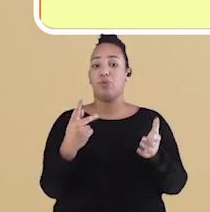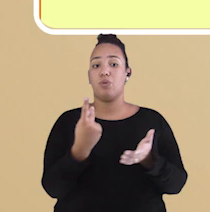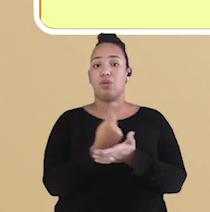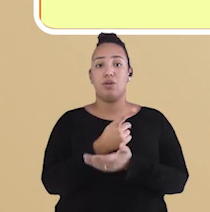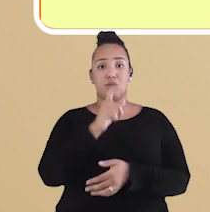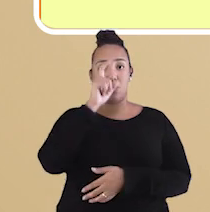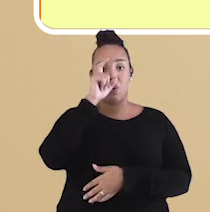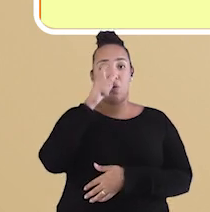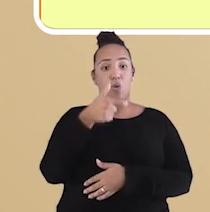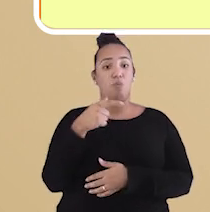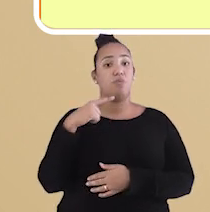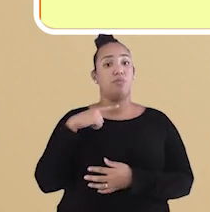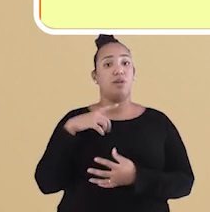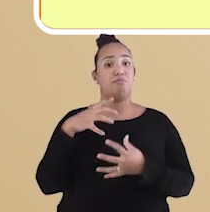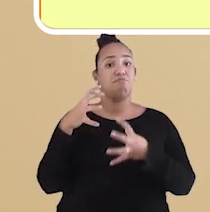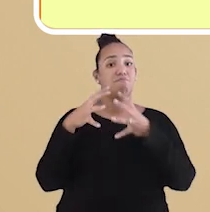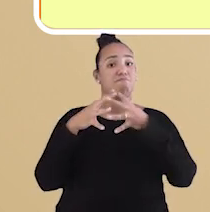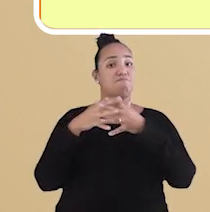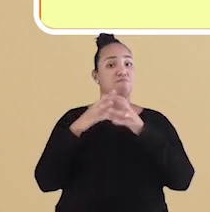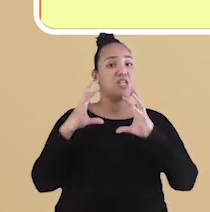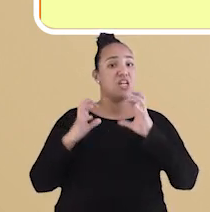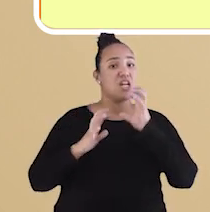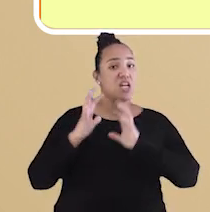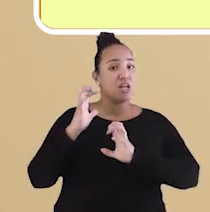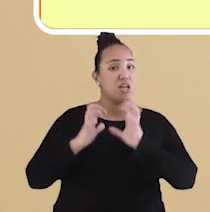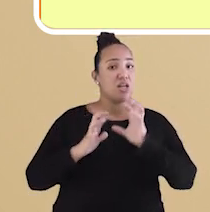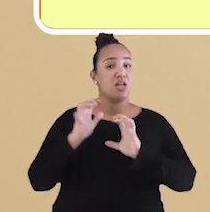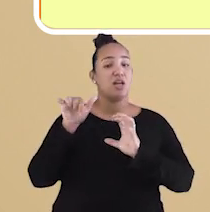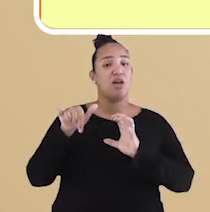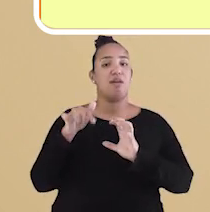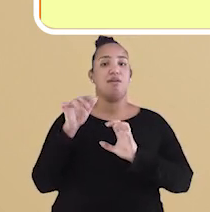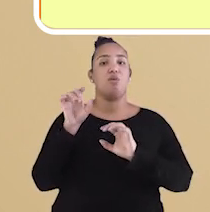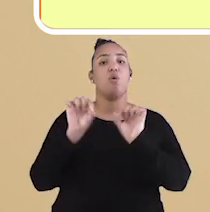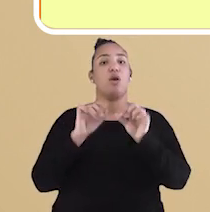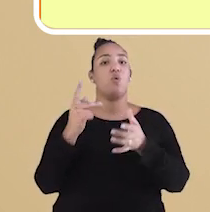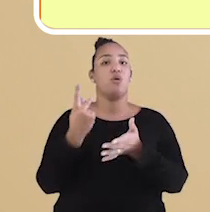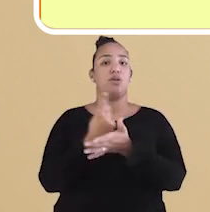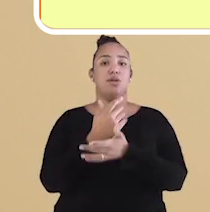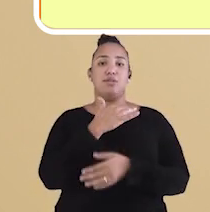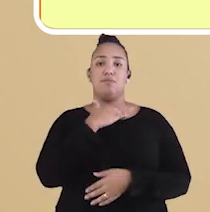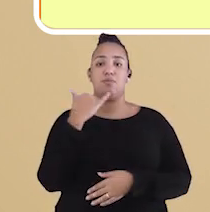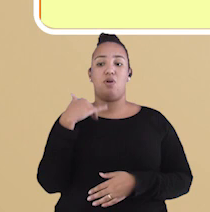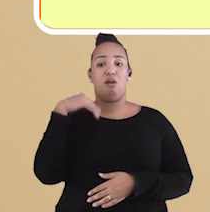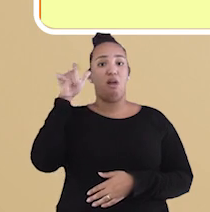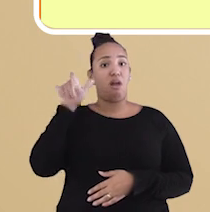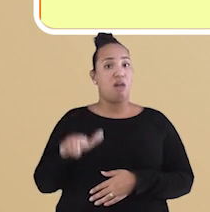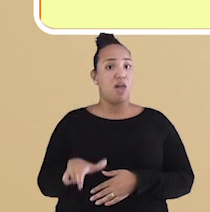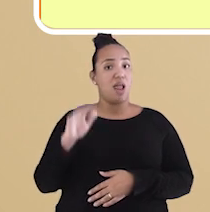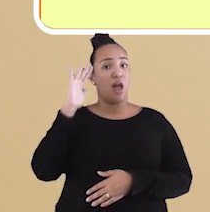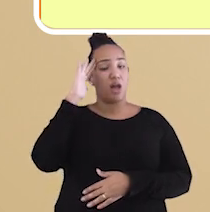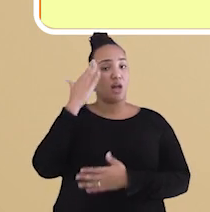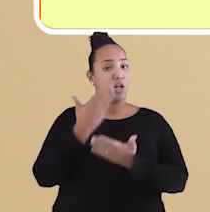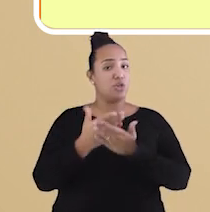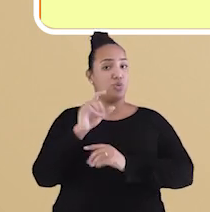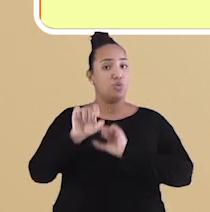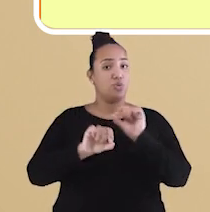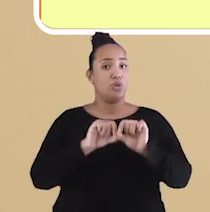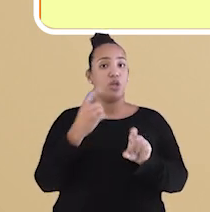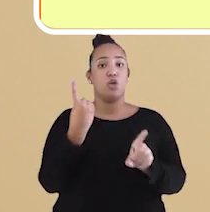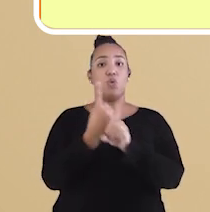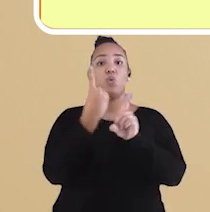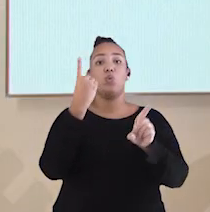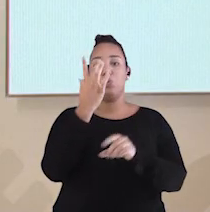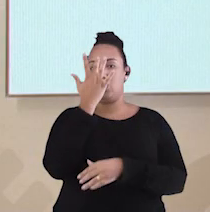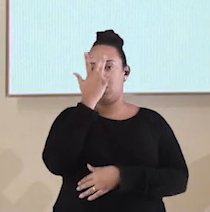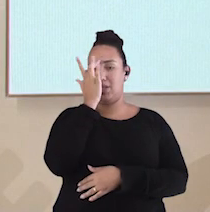pela corte espanhola. Ele morreu acreditando que teria chegado à China e nunca soube que havia descoberto um novo